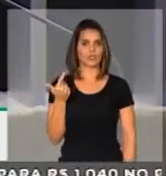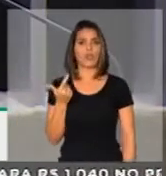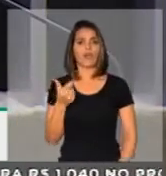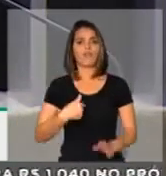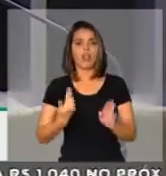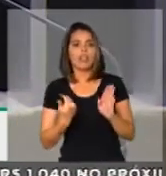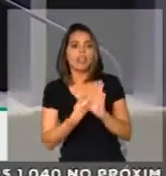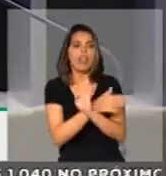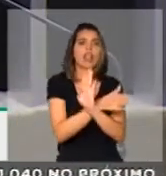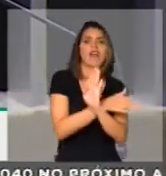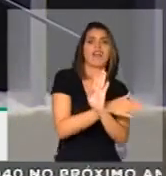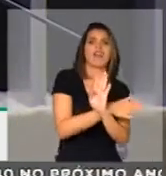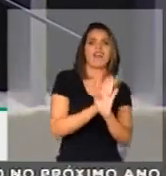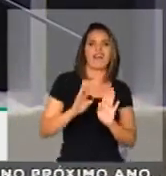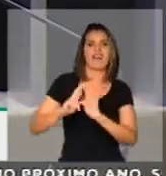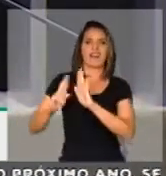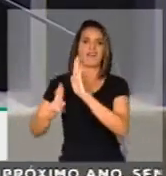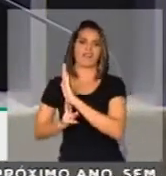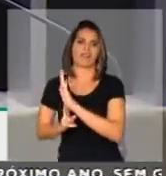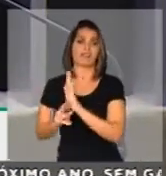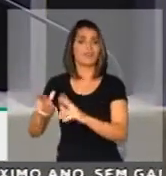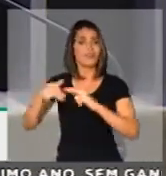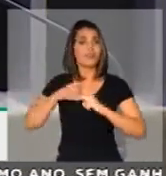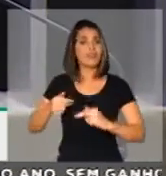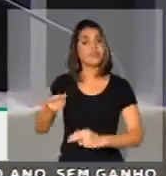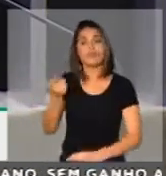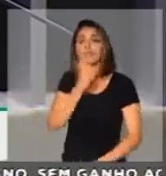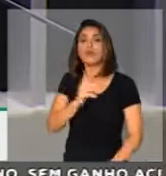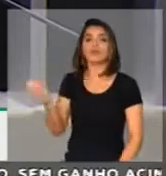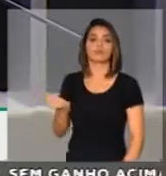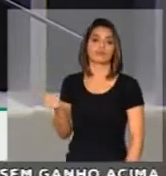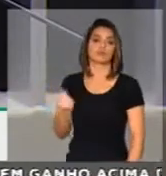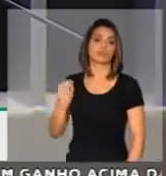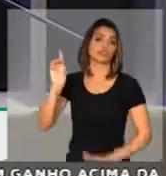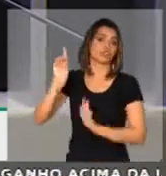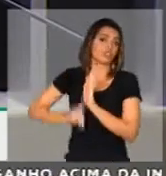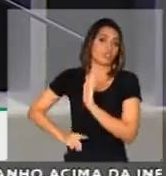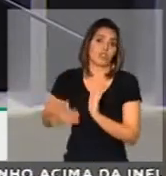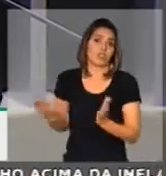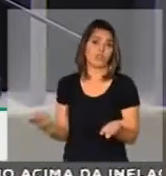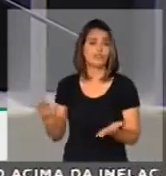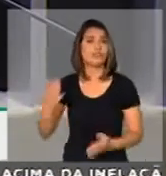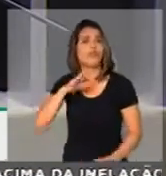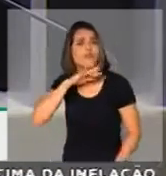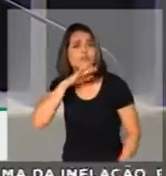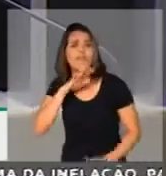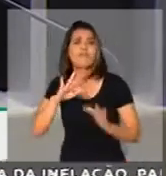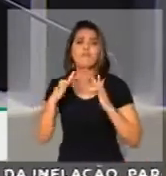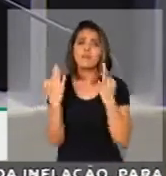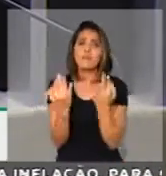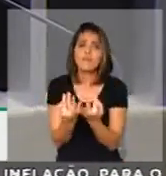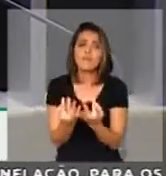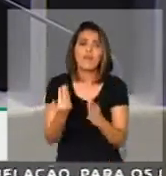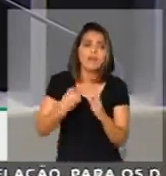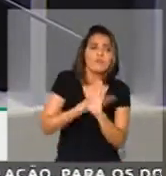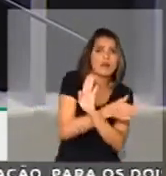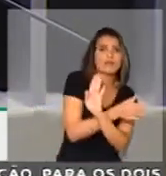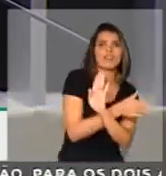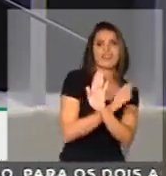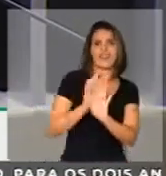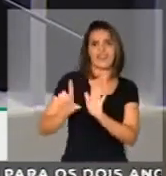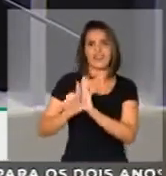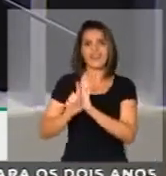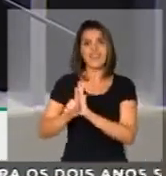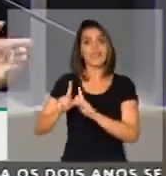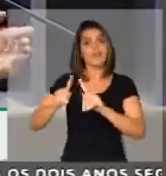regras previdenciárias para a obtenção do direito, o que é lamentável. Ou seja, uma família ter que burlar as regras para a obtenção de um direito